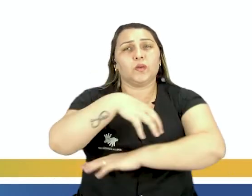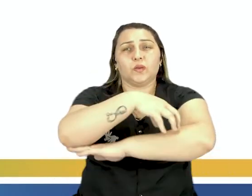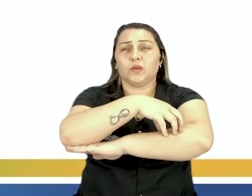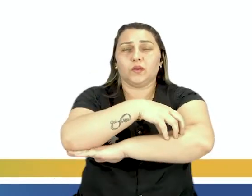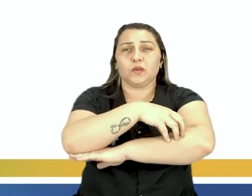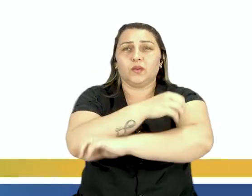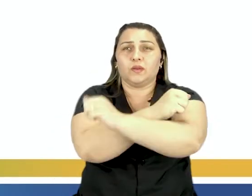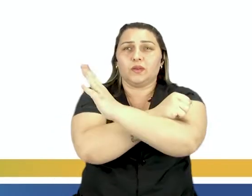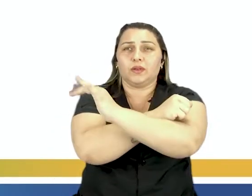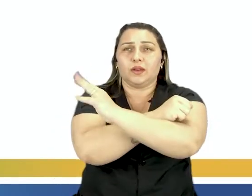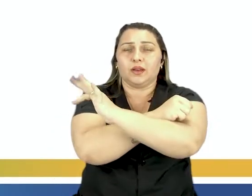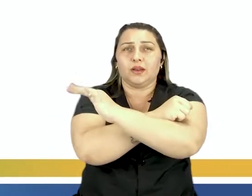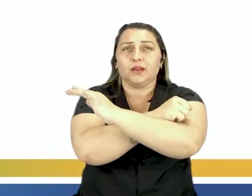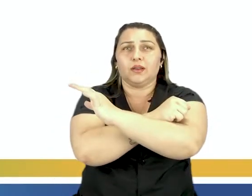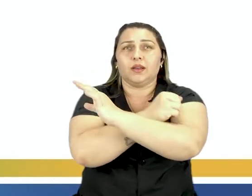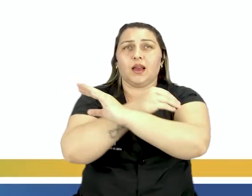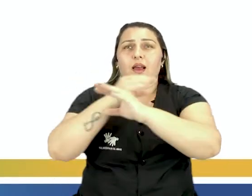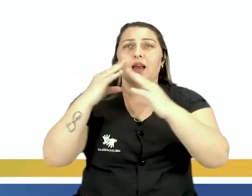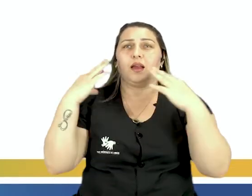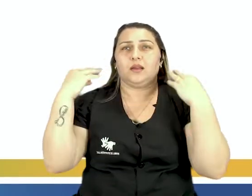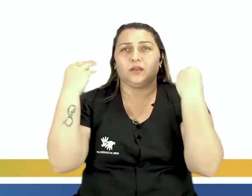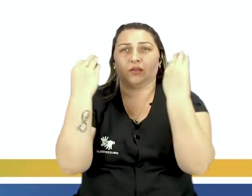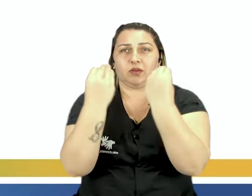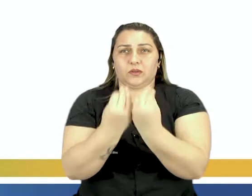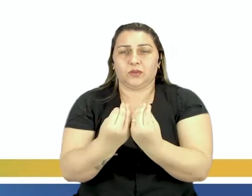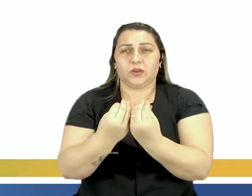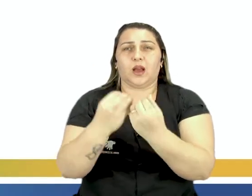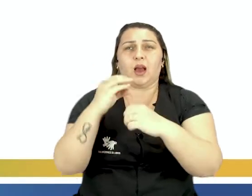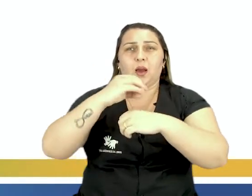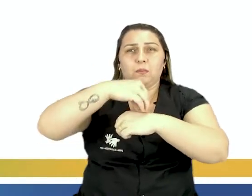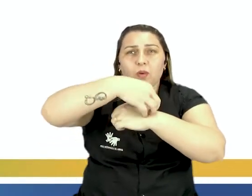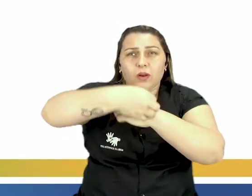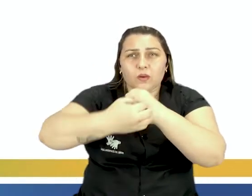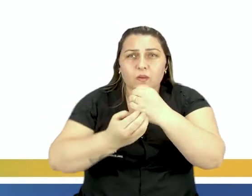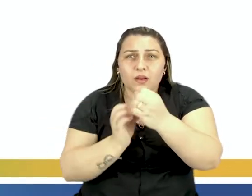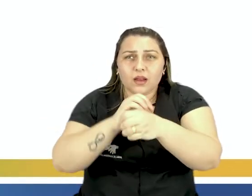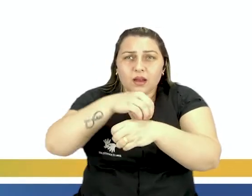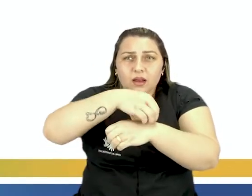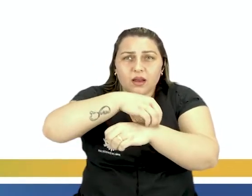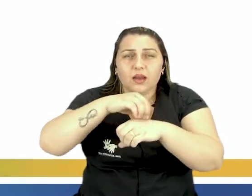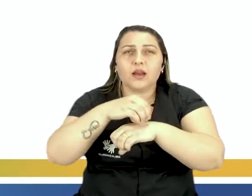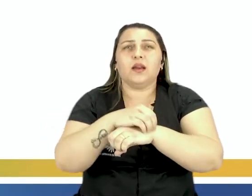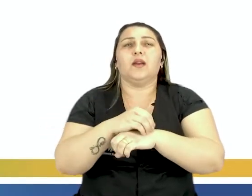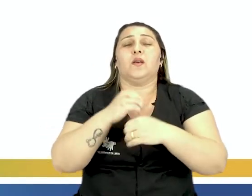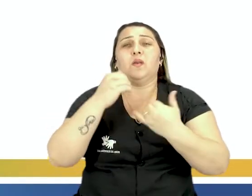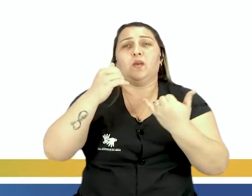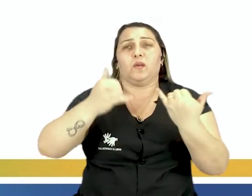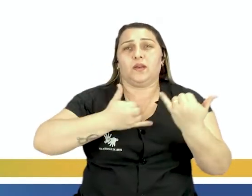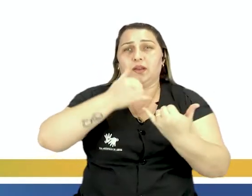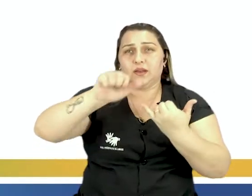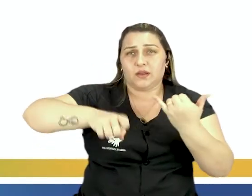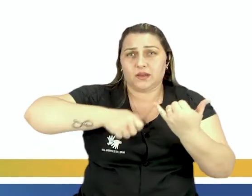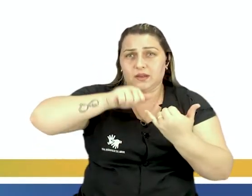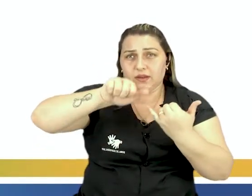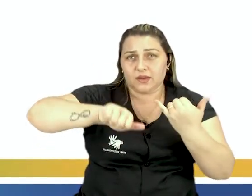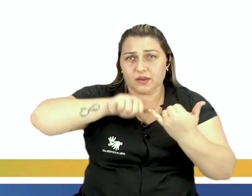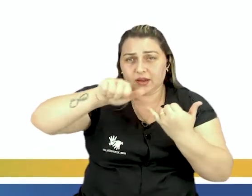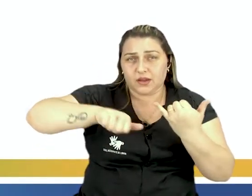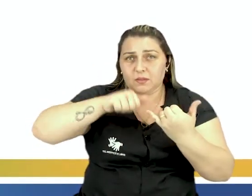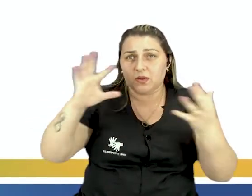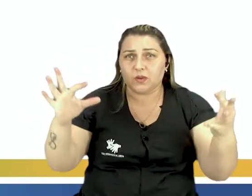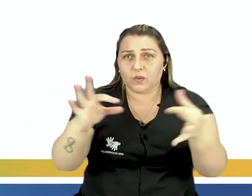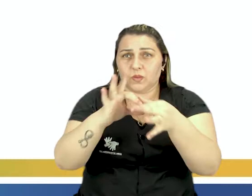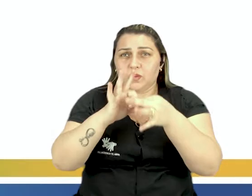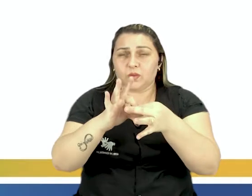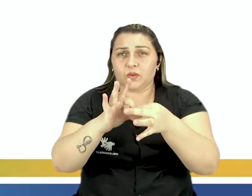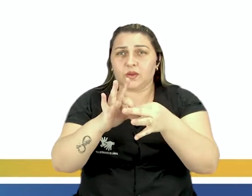são classificados como substâncias moleculares. Lembrando, toda substância molecular, os elementos químicos dessa substância, eles são